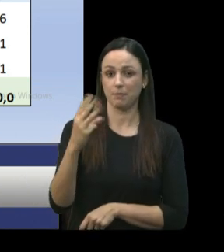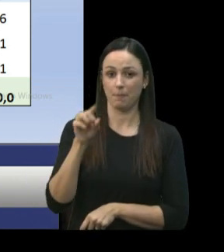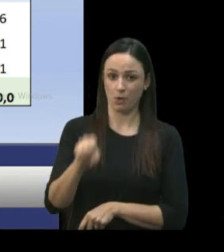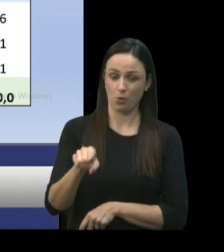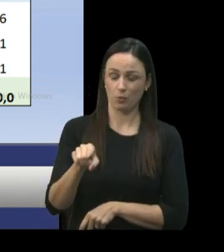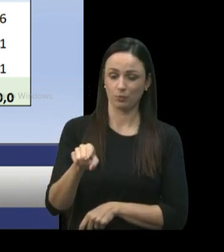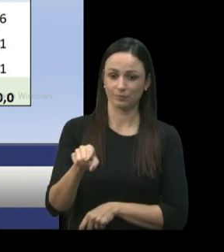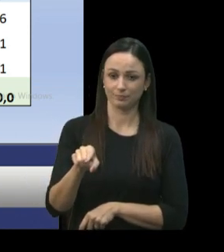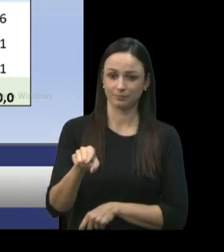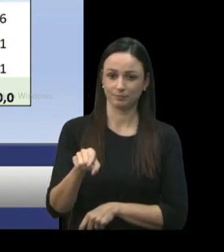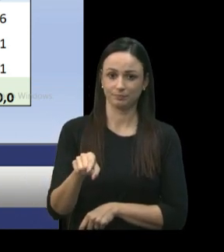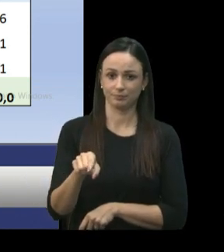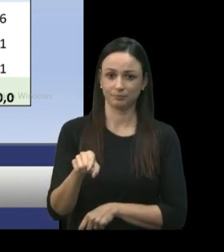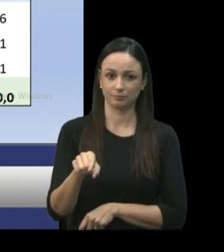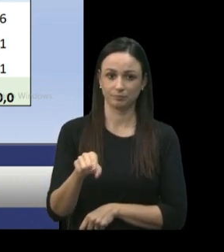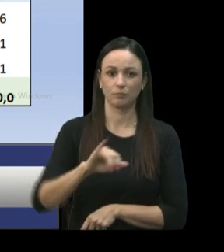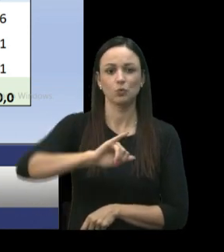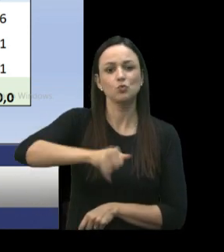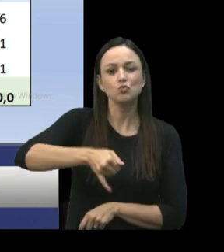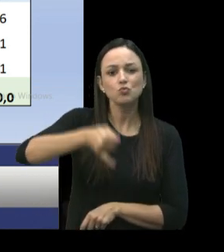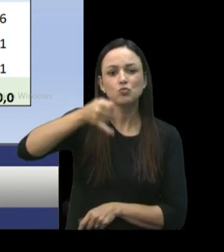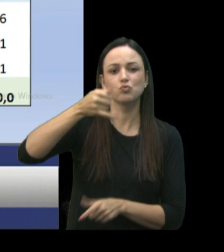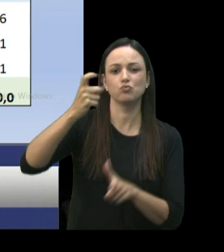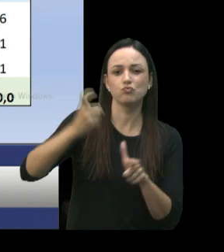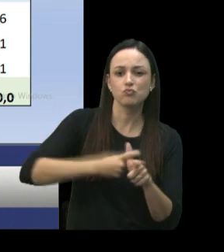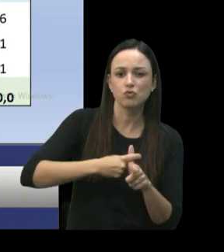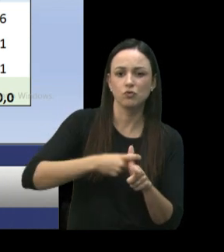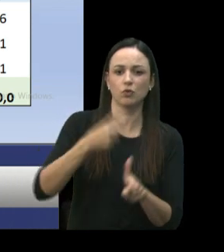245.183.000. Juros e encargos da dívida,